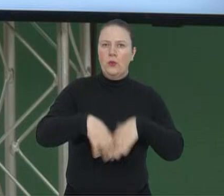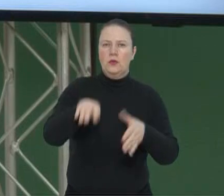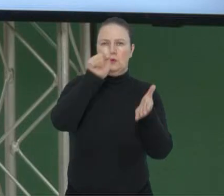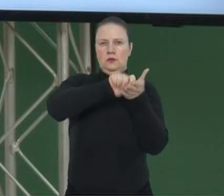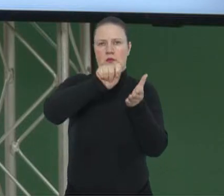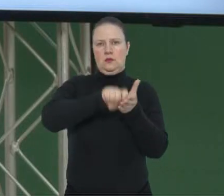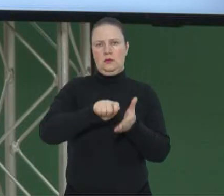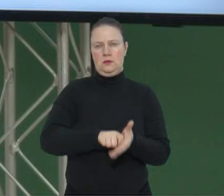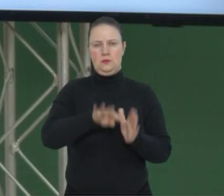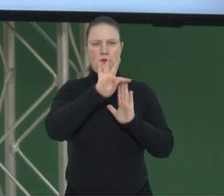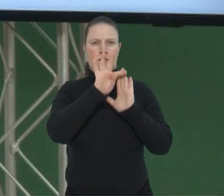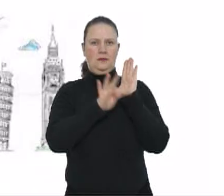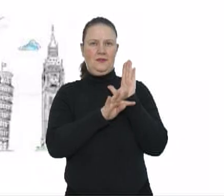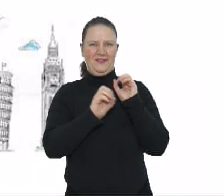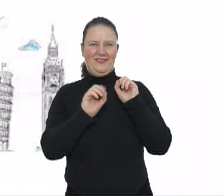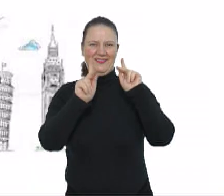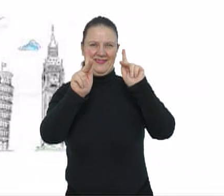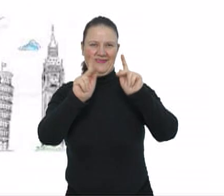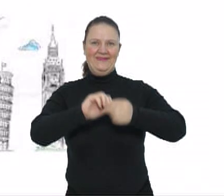textual, ok?